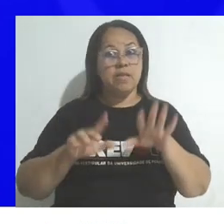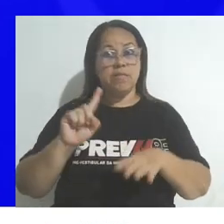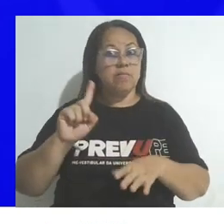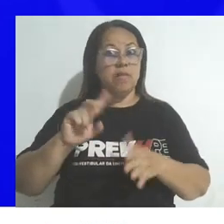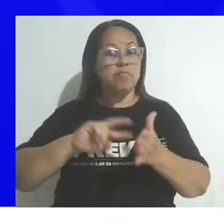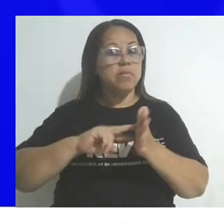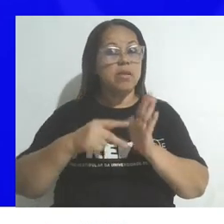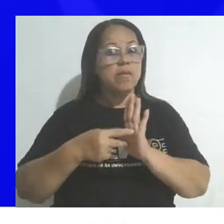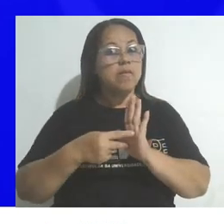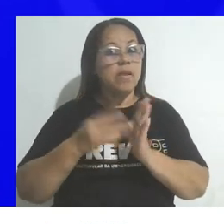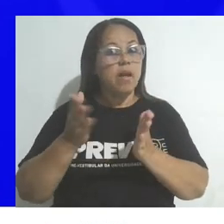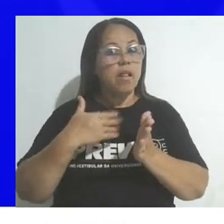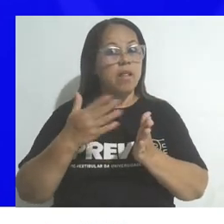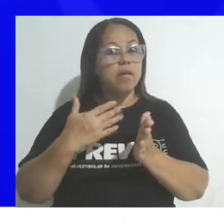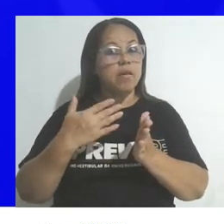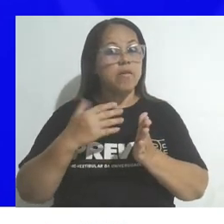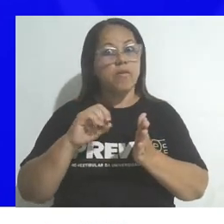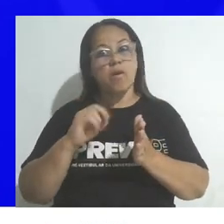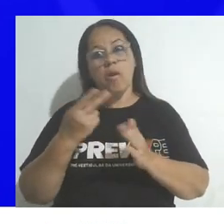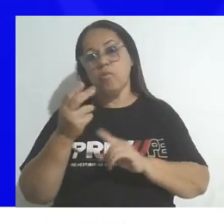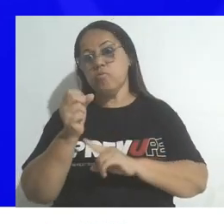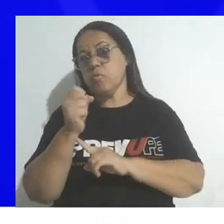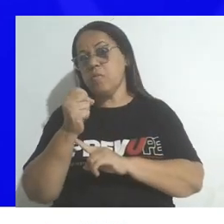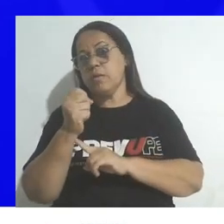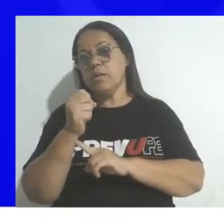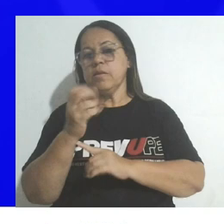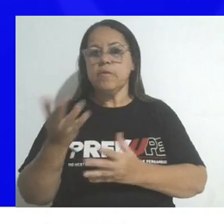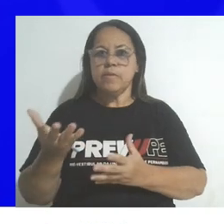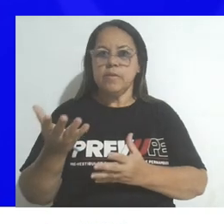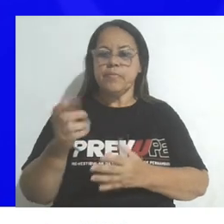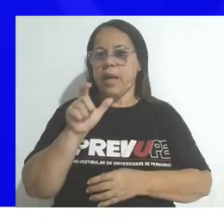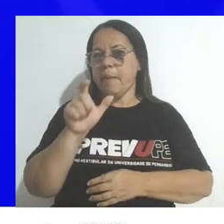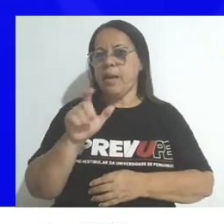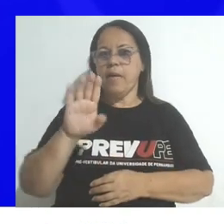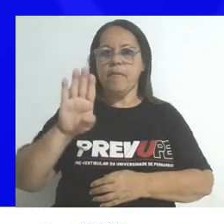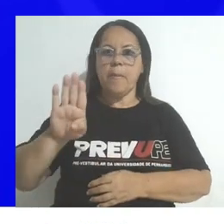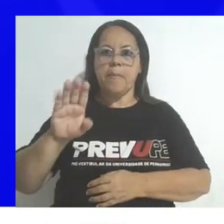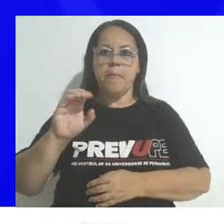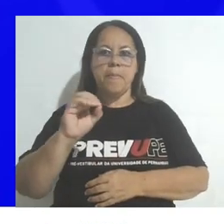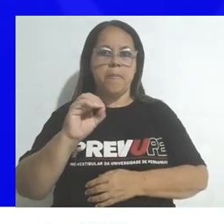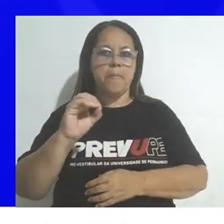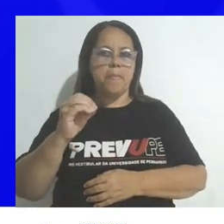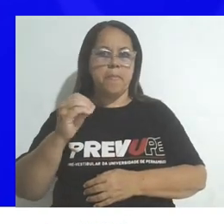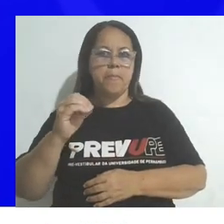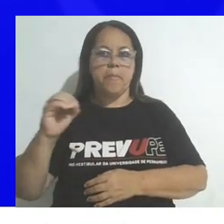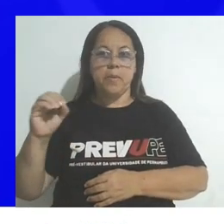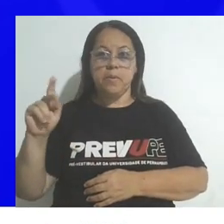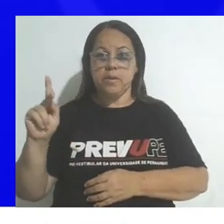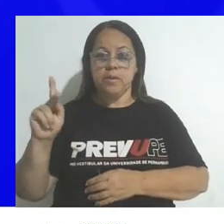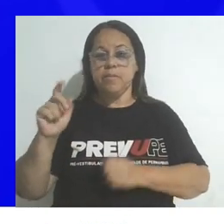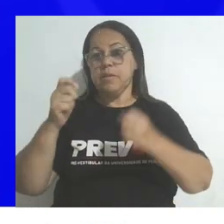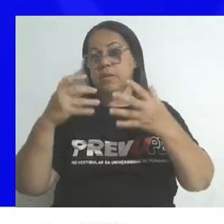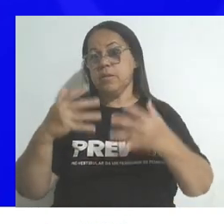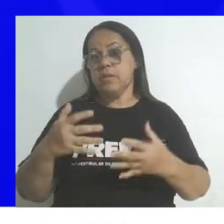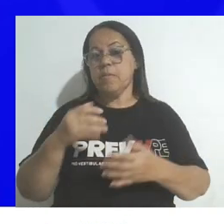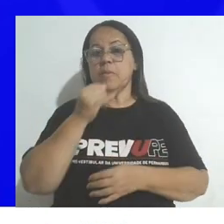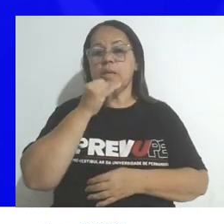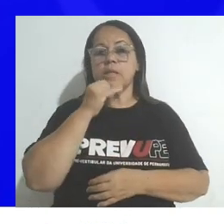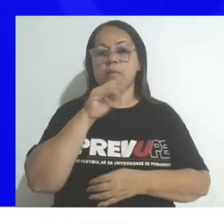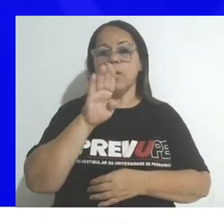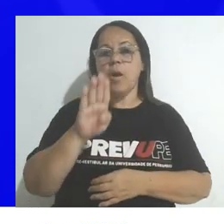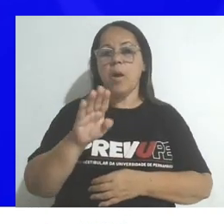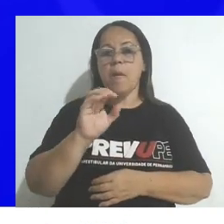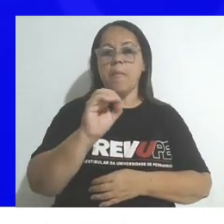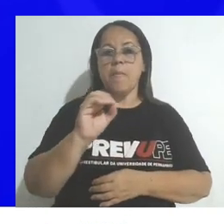significar livro nem sempre vai ter significado do substantivo a palavra book pode ser encontrada numa expressão como book a